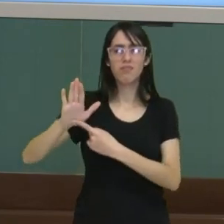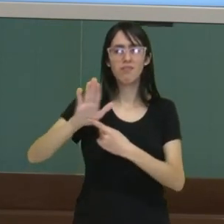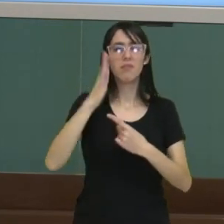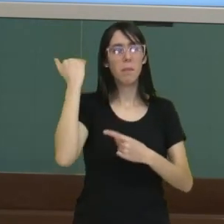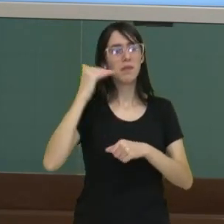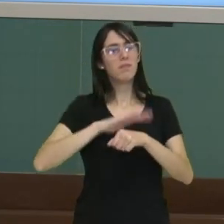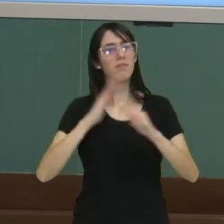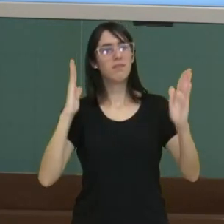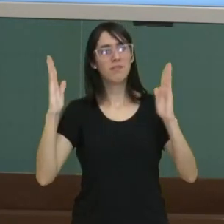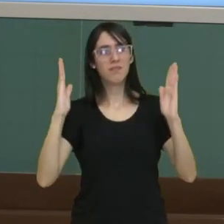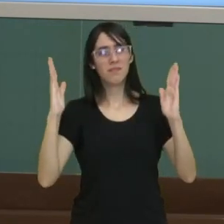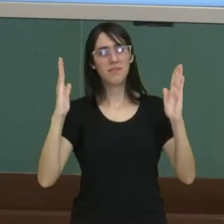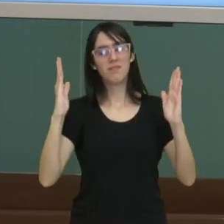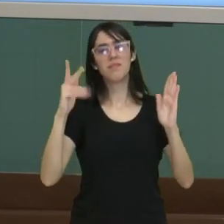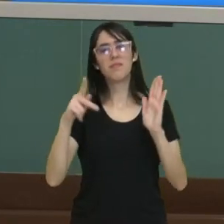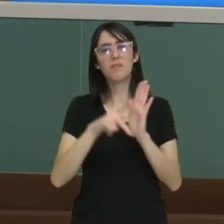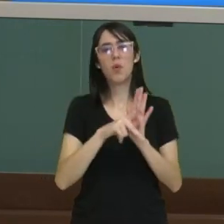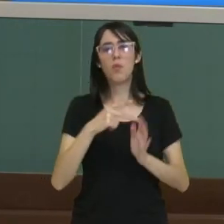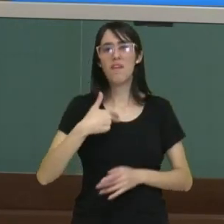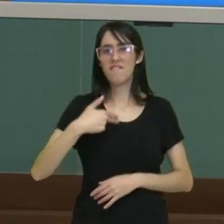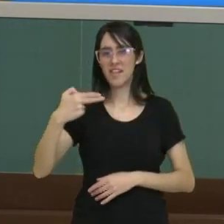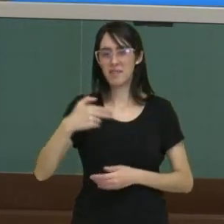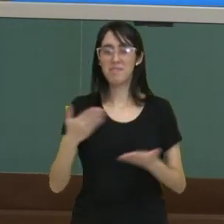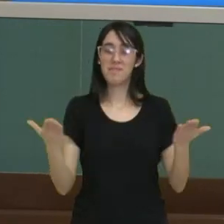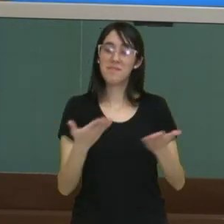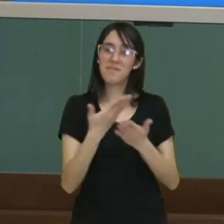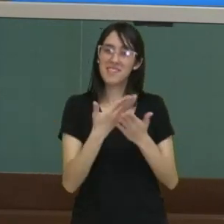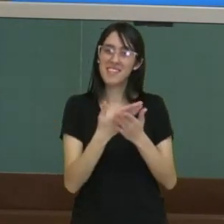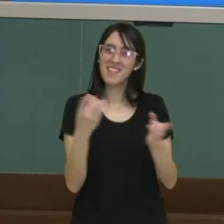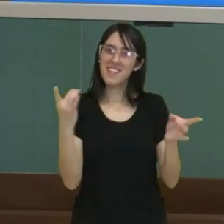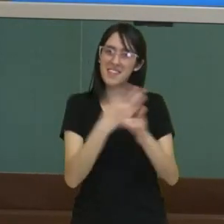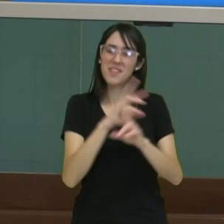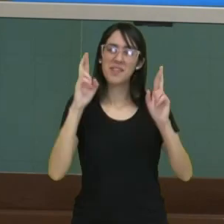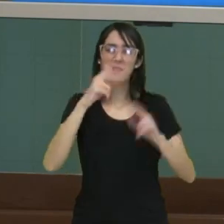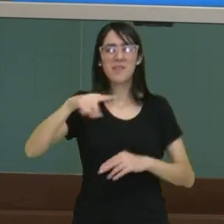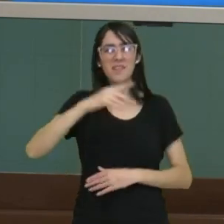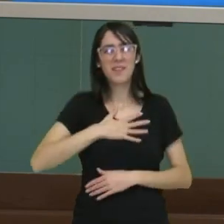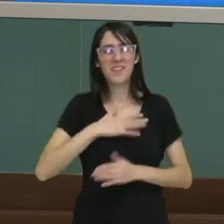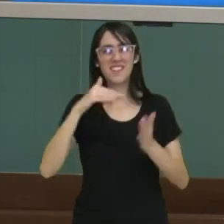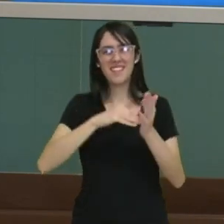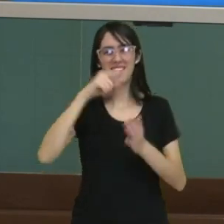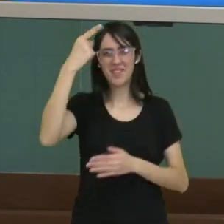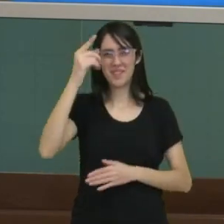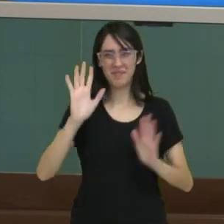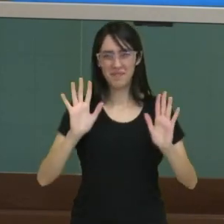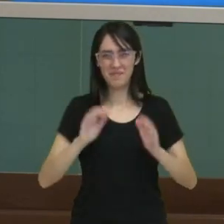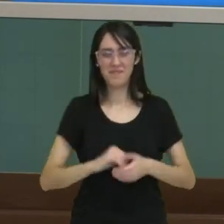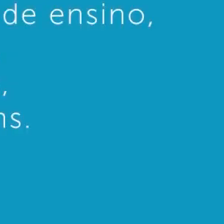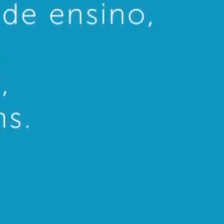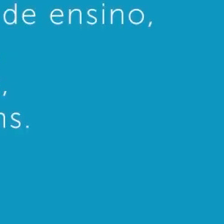Vargas. Então, essas são as nossas referências. E essa foi a nossa aula de hoje. Espero que tenham gostado e até breve, pessoal!